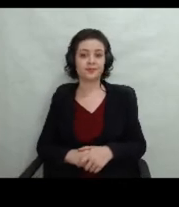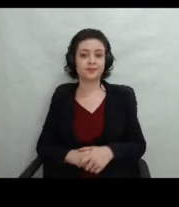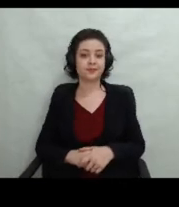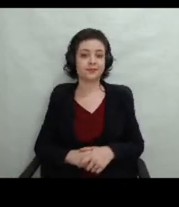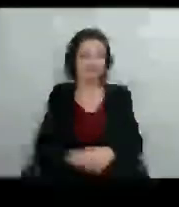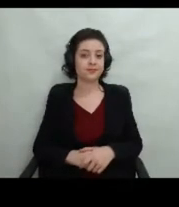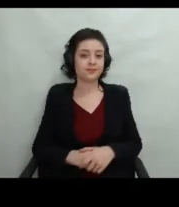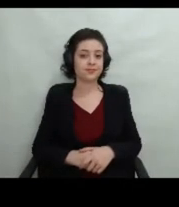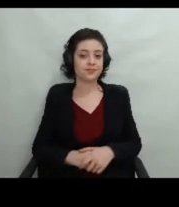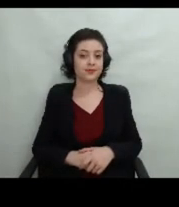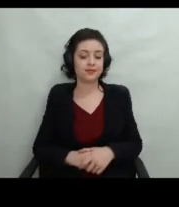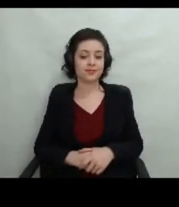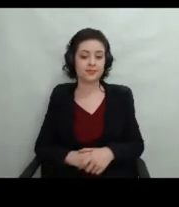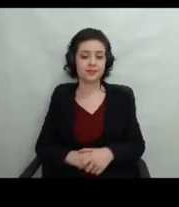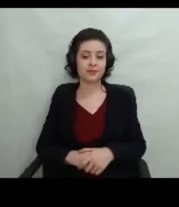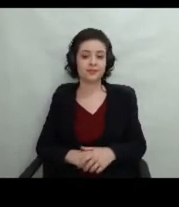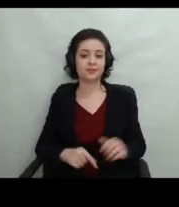Pode passar o próximo.